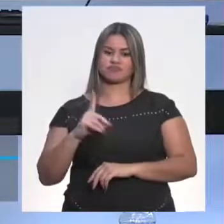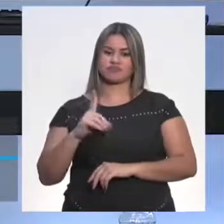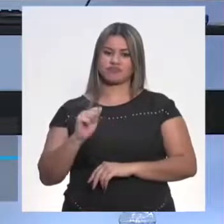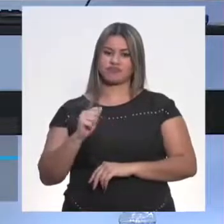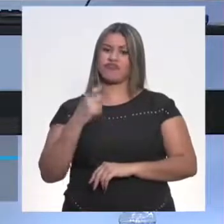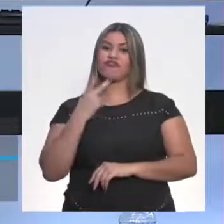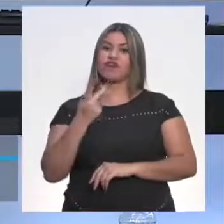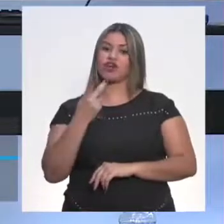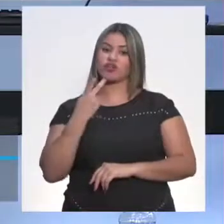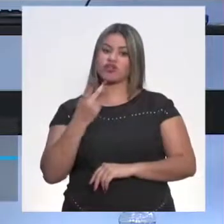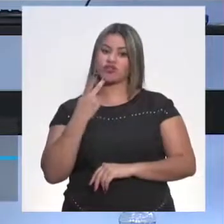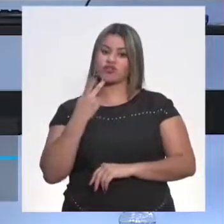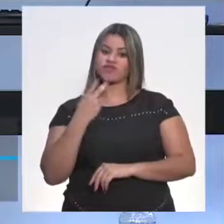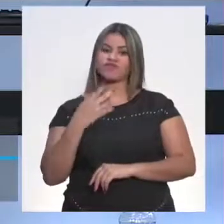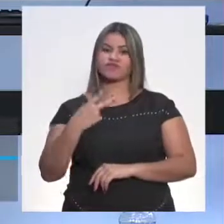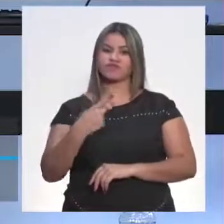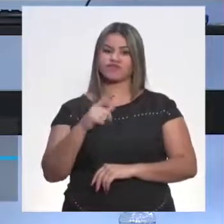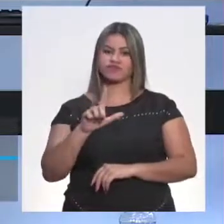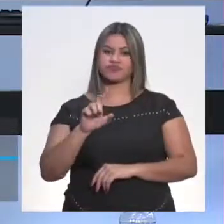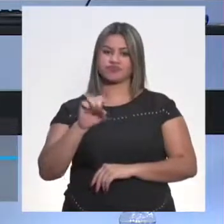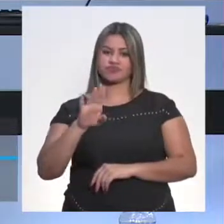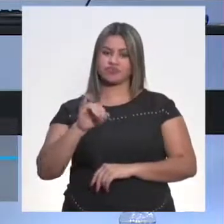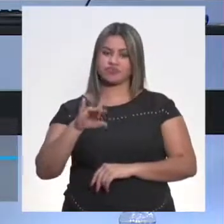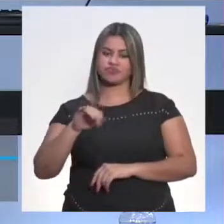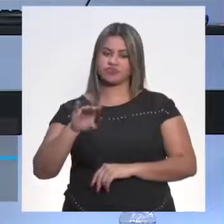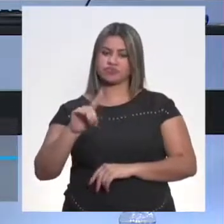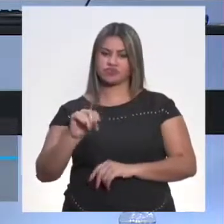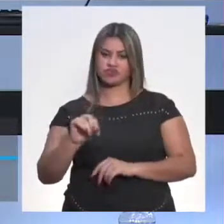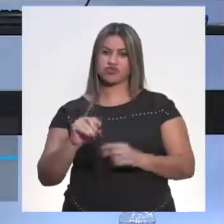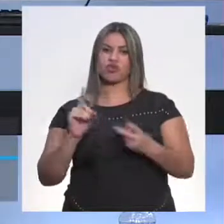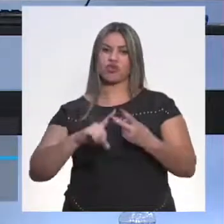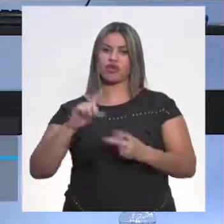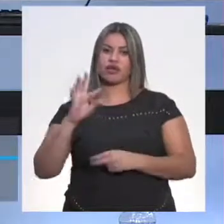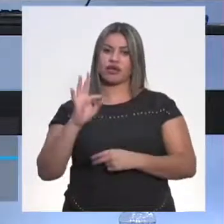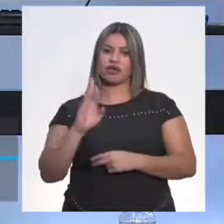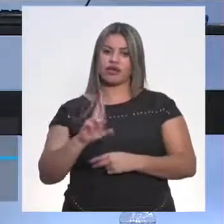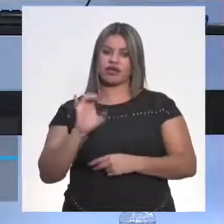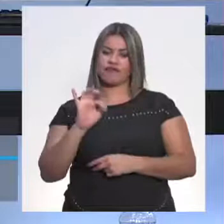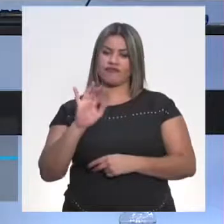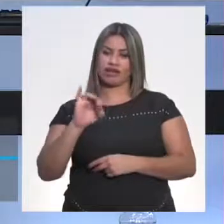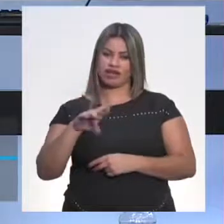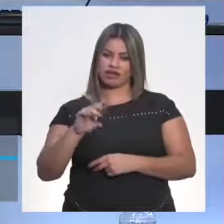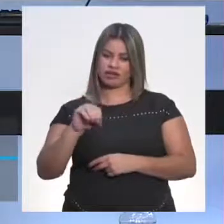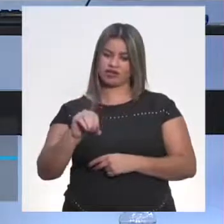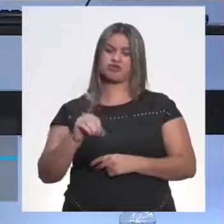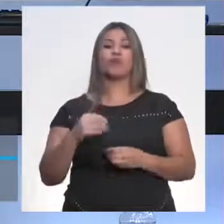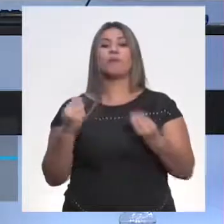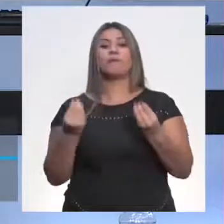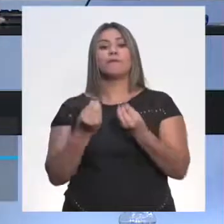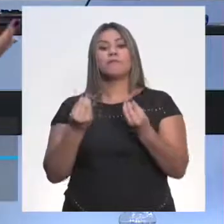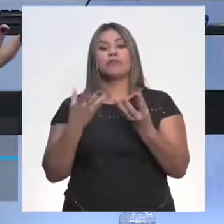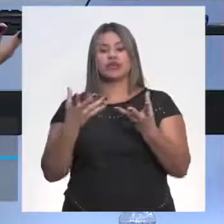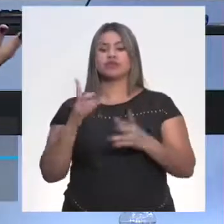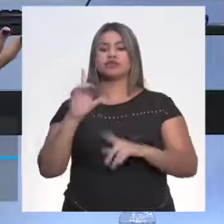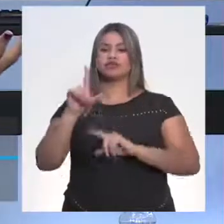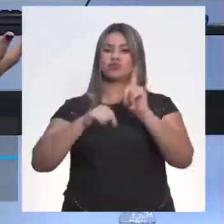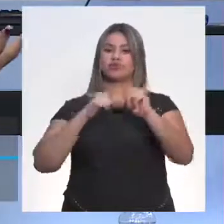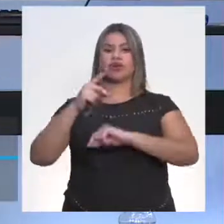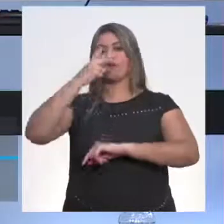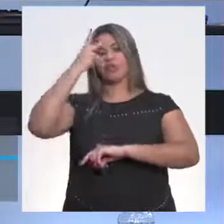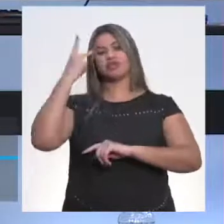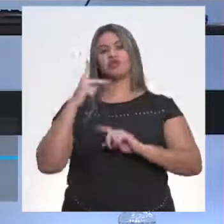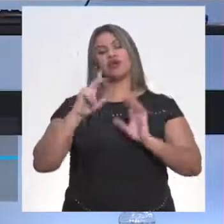falou em momentos como plebiscitos referendos a votação serve para escolhermos quem melhor nos